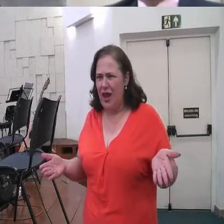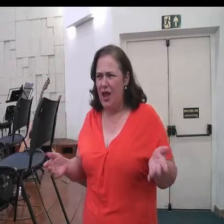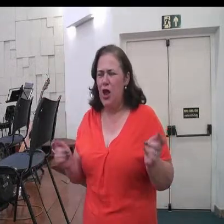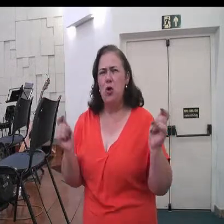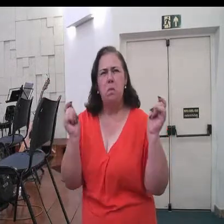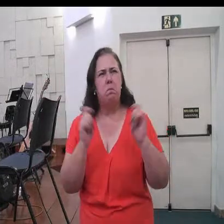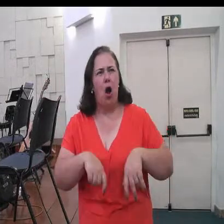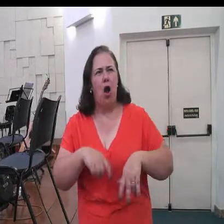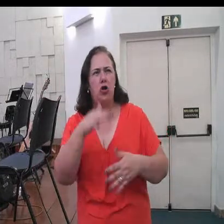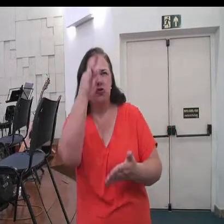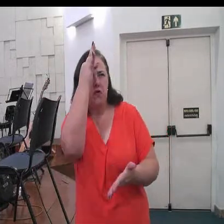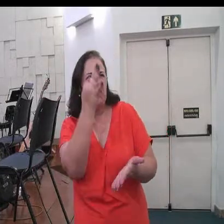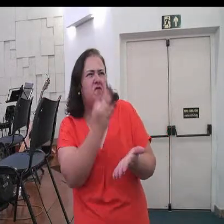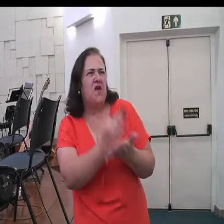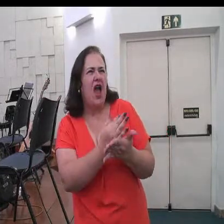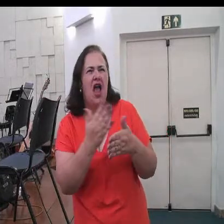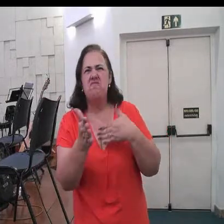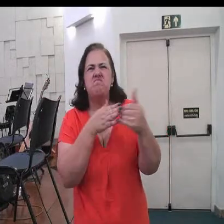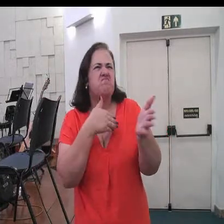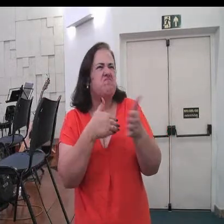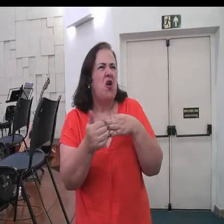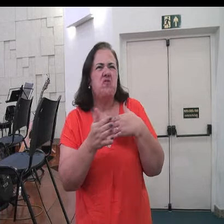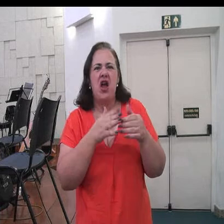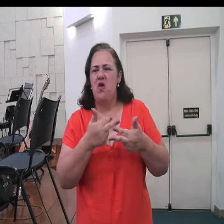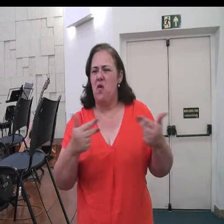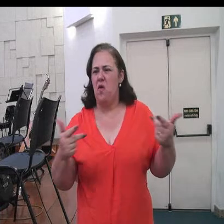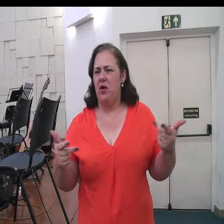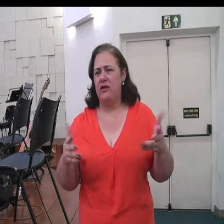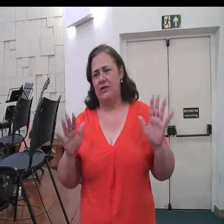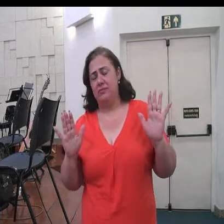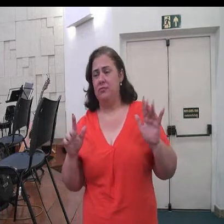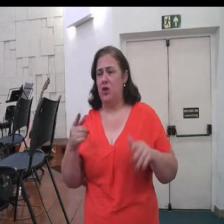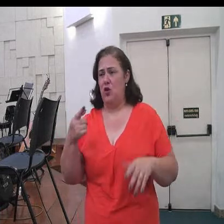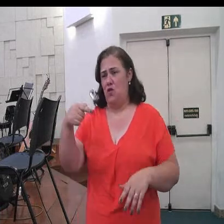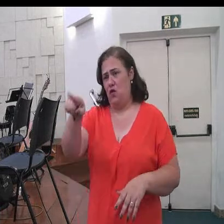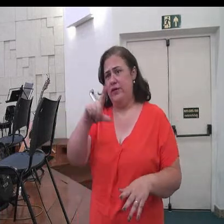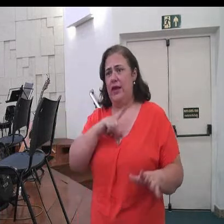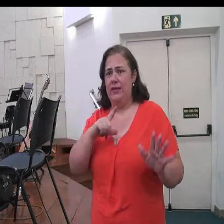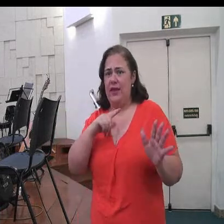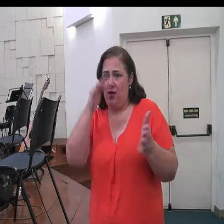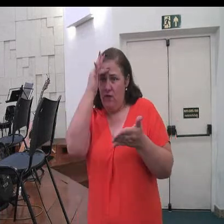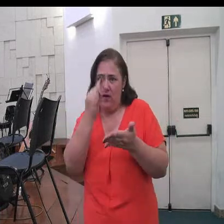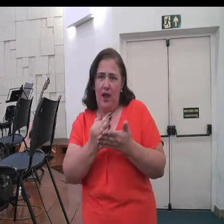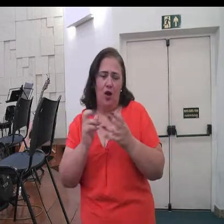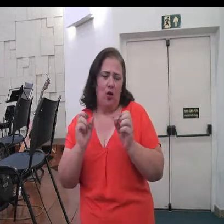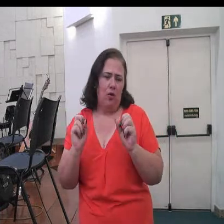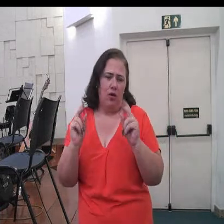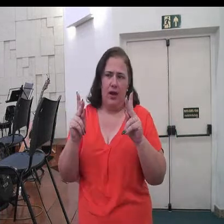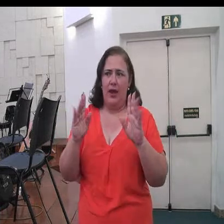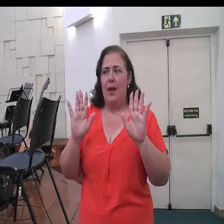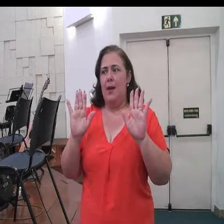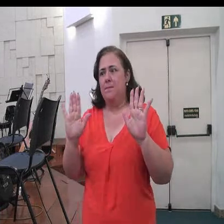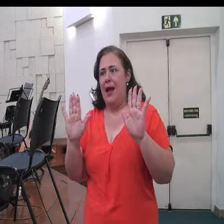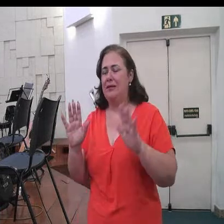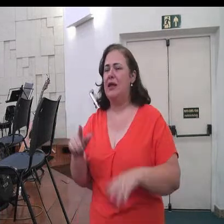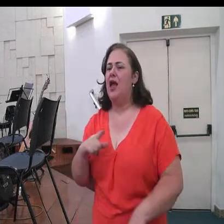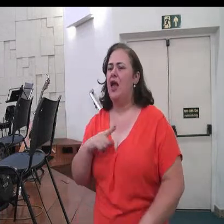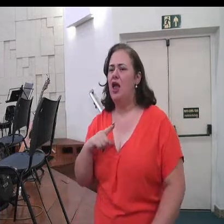tem, você tem. E nós dois não vamos discutir por causa disso. Mas eu tenho muita dificuldade com aquela camisa escrito assim,